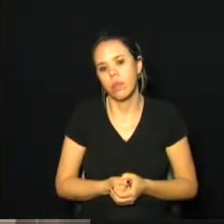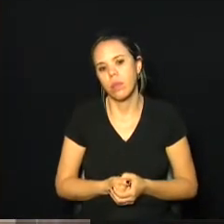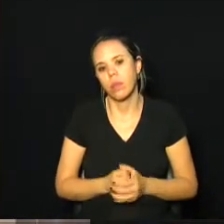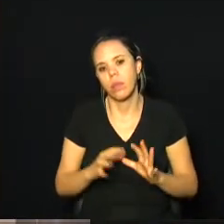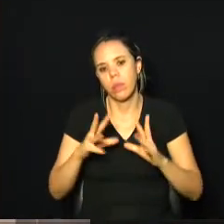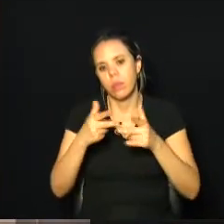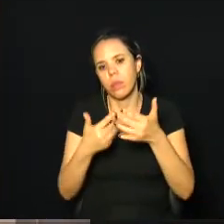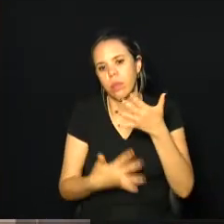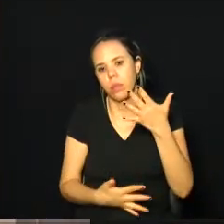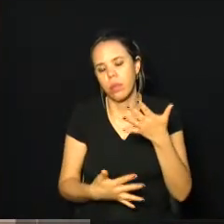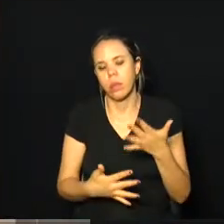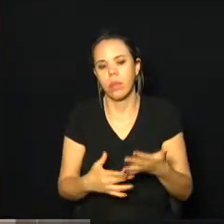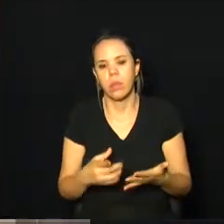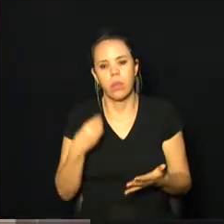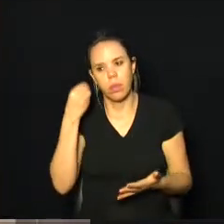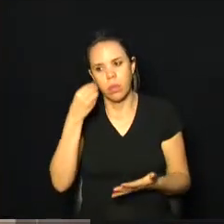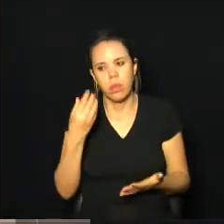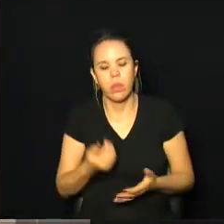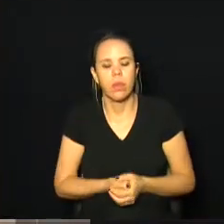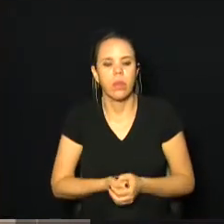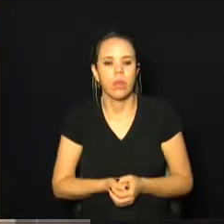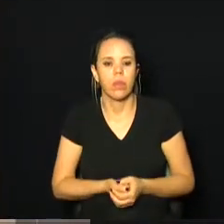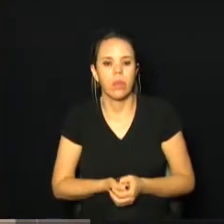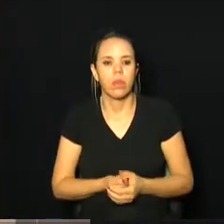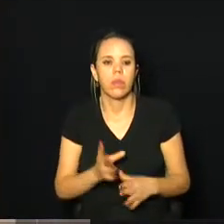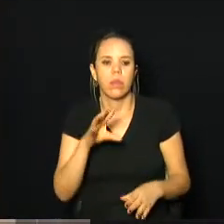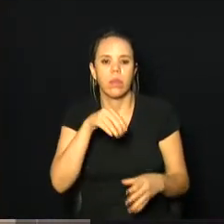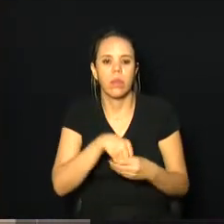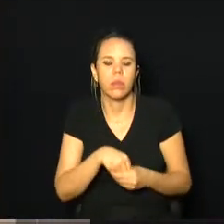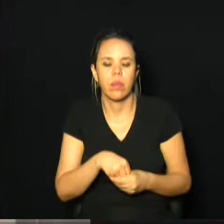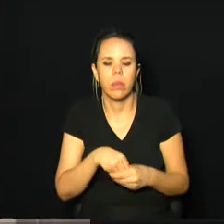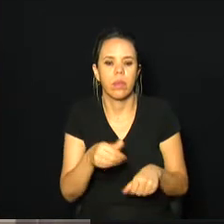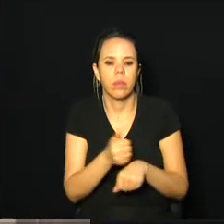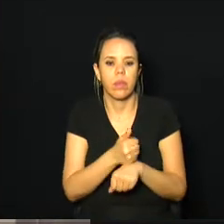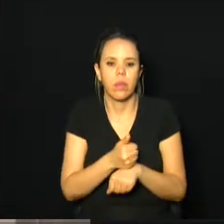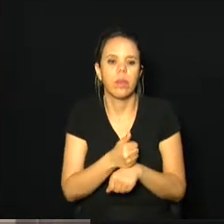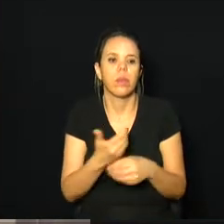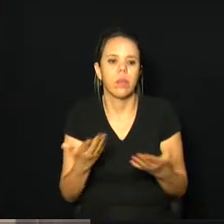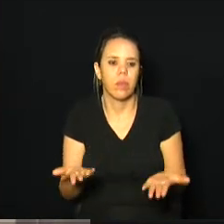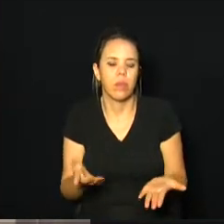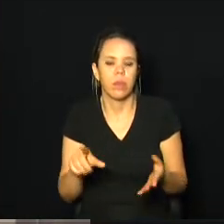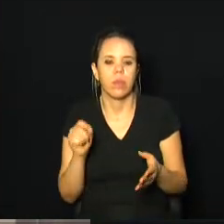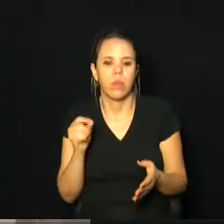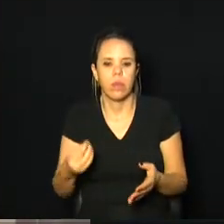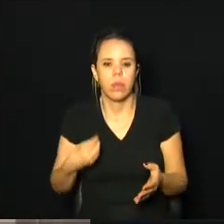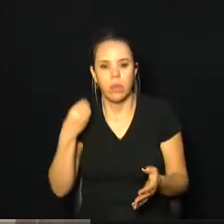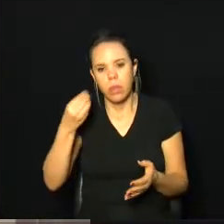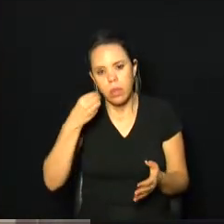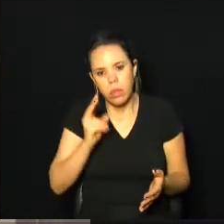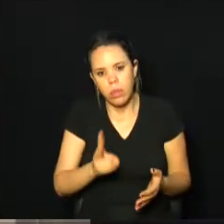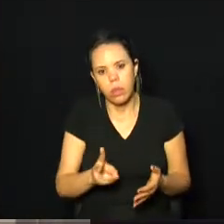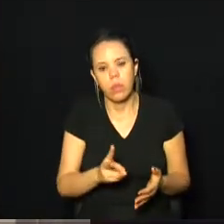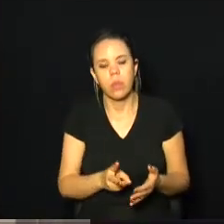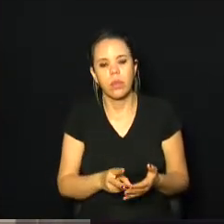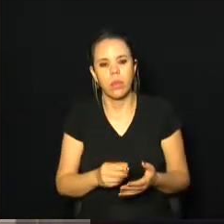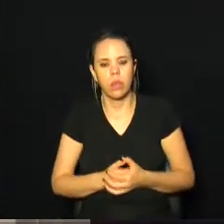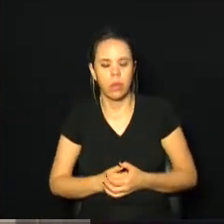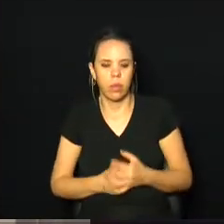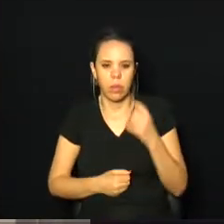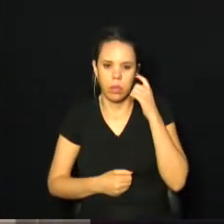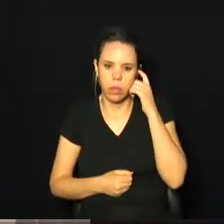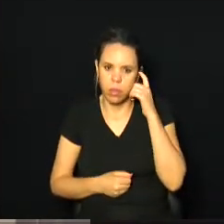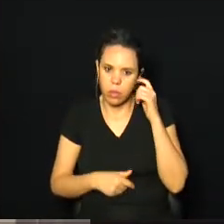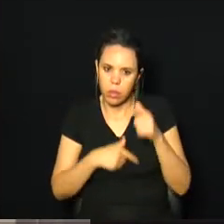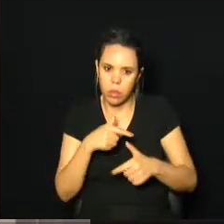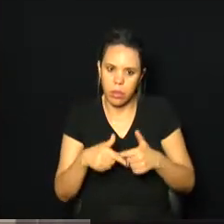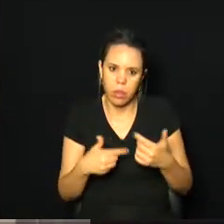tudo isso que a gente vive, né, dentro do segmento que a gente escolheu para viver, para seguir como